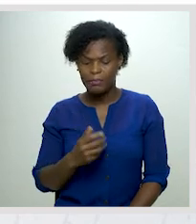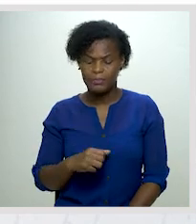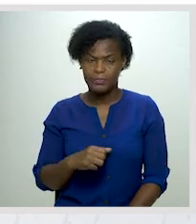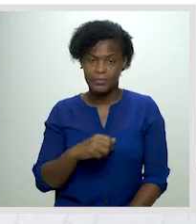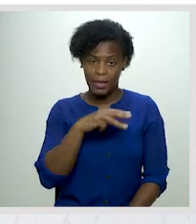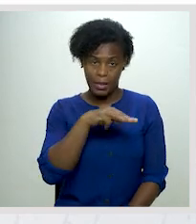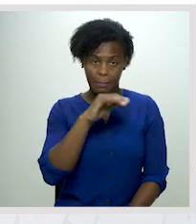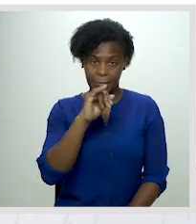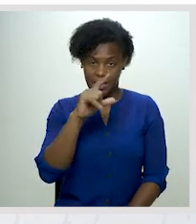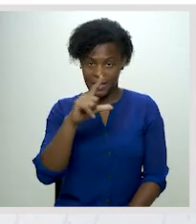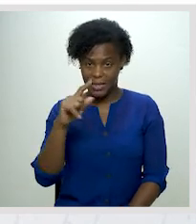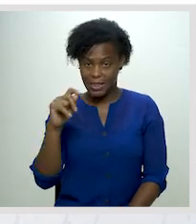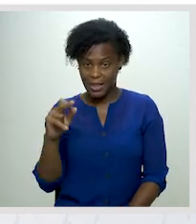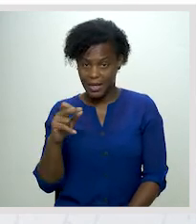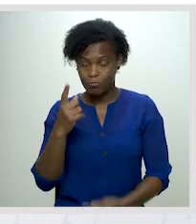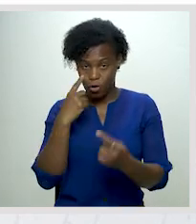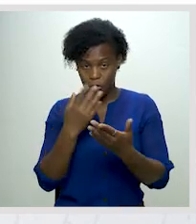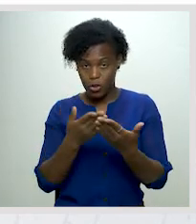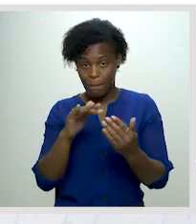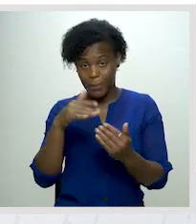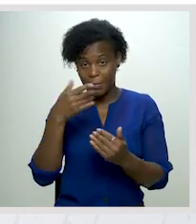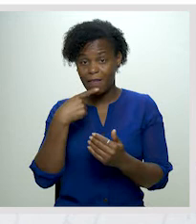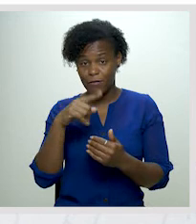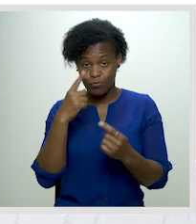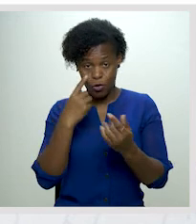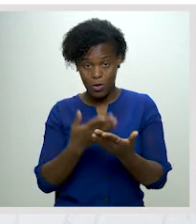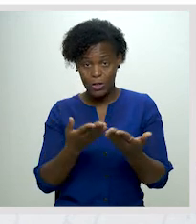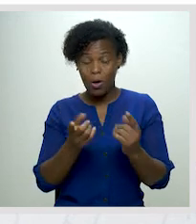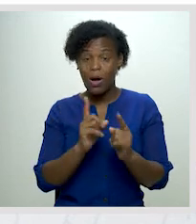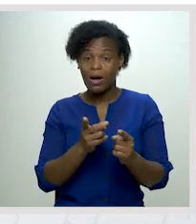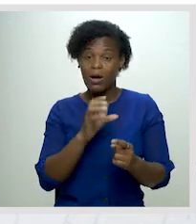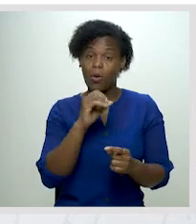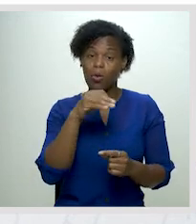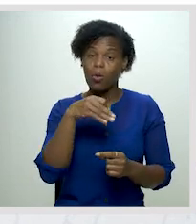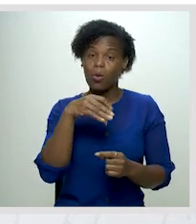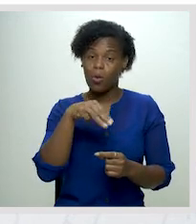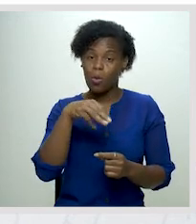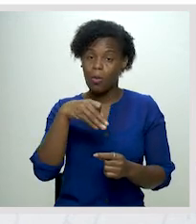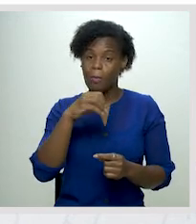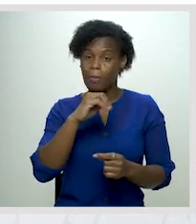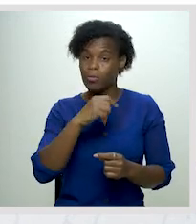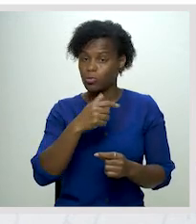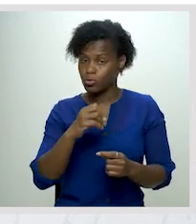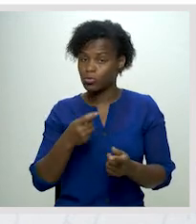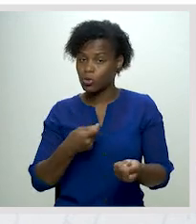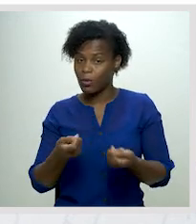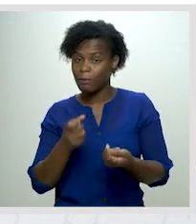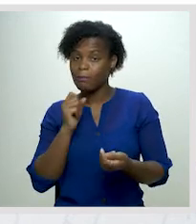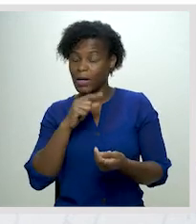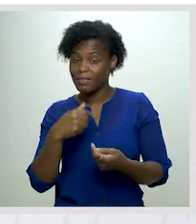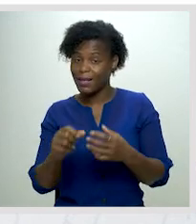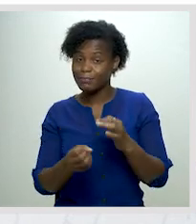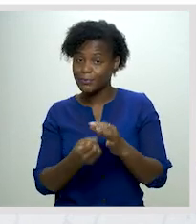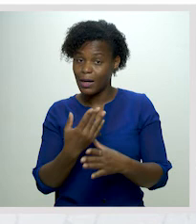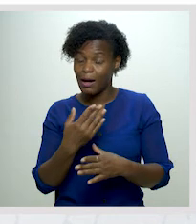É, Miller demonstrou pela primeira vez que os compostos orgânicos poderiam